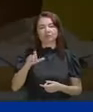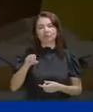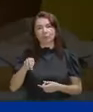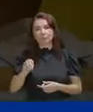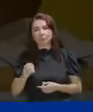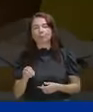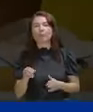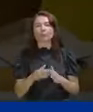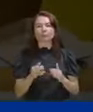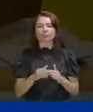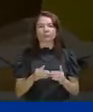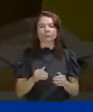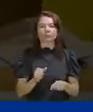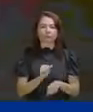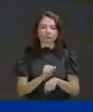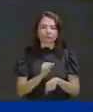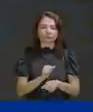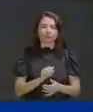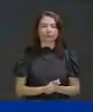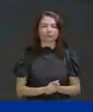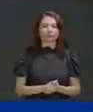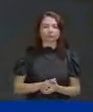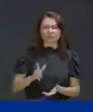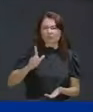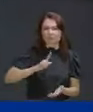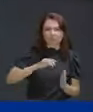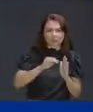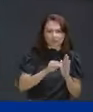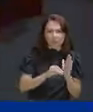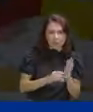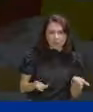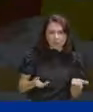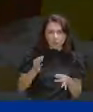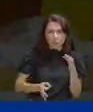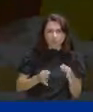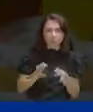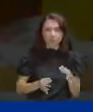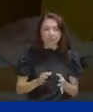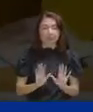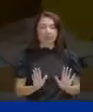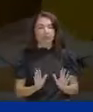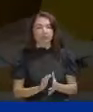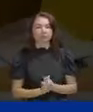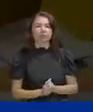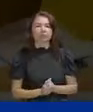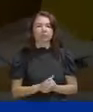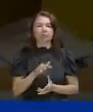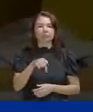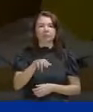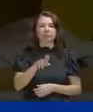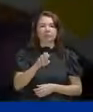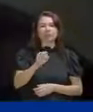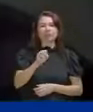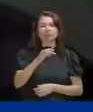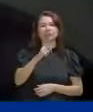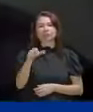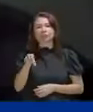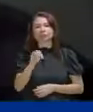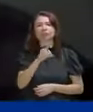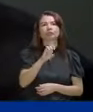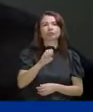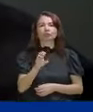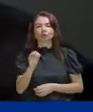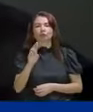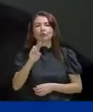para julgamento. Senhor presidente, eu tenho uma questão de ordem. Pois não, excelência. Conforme